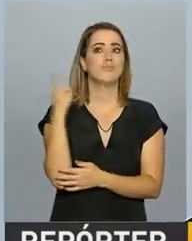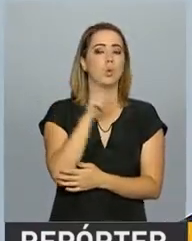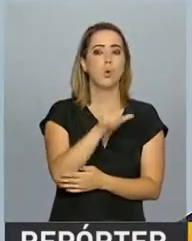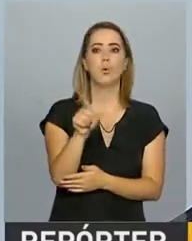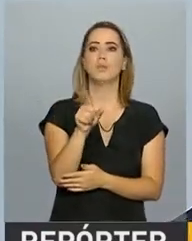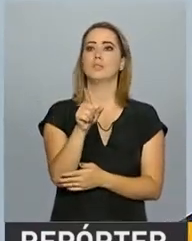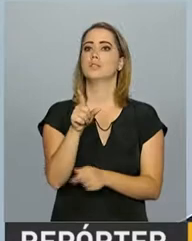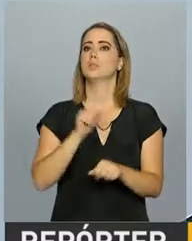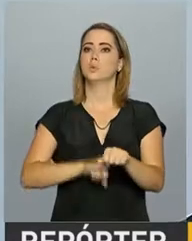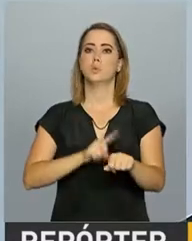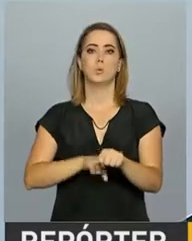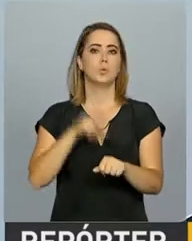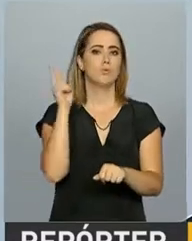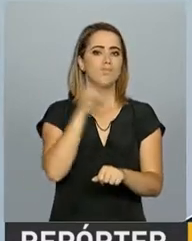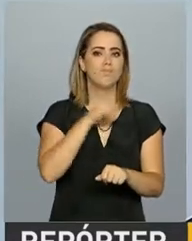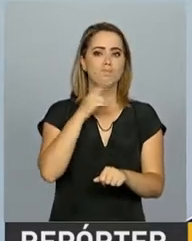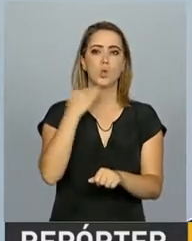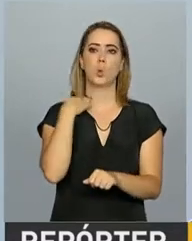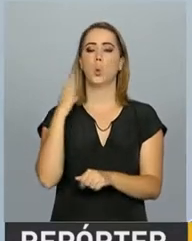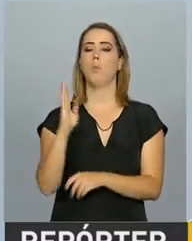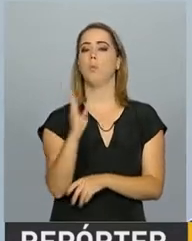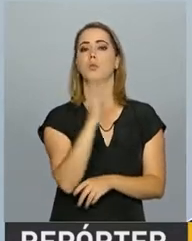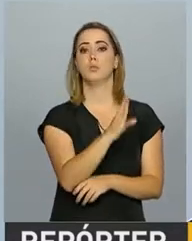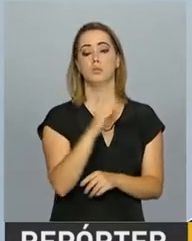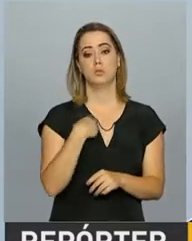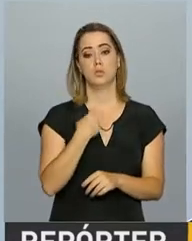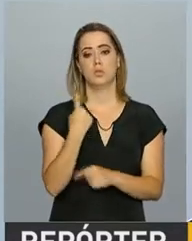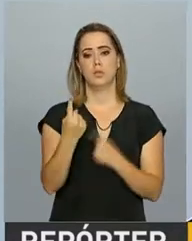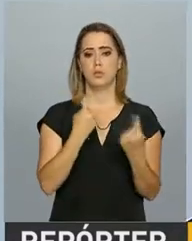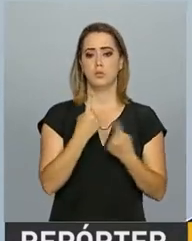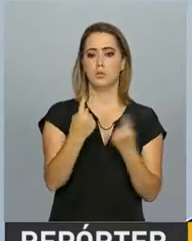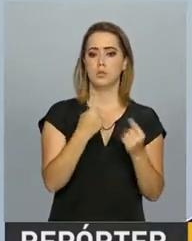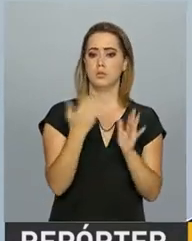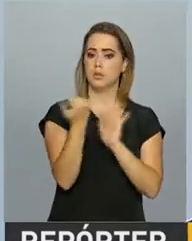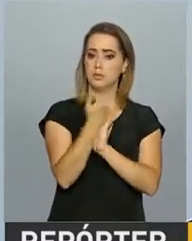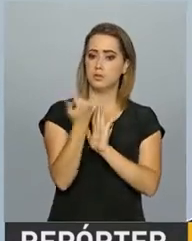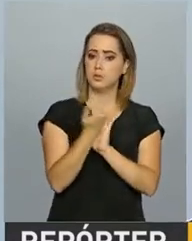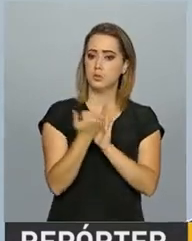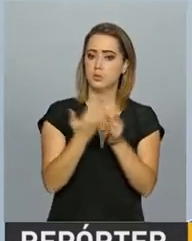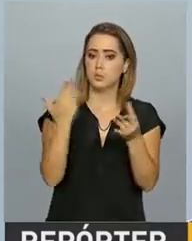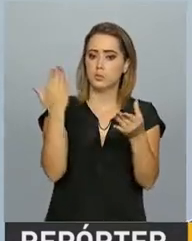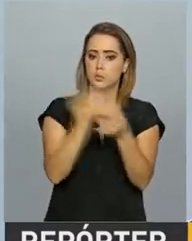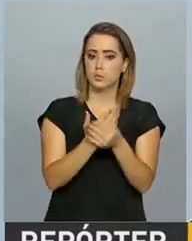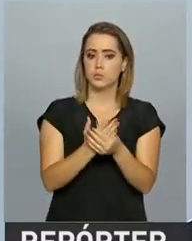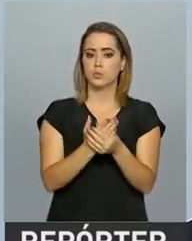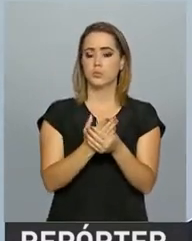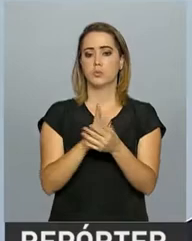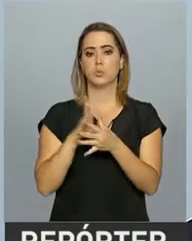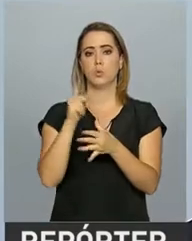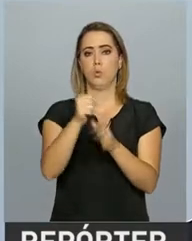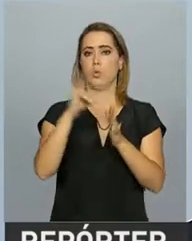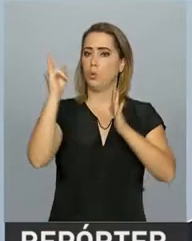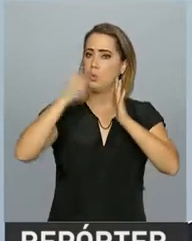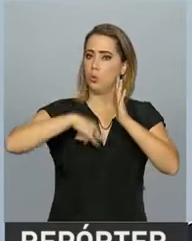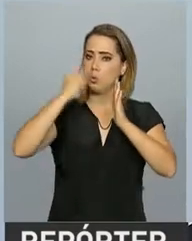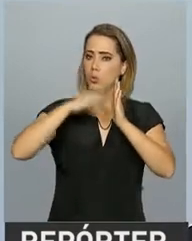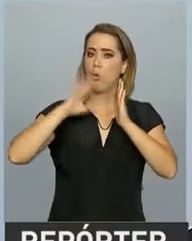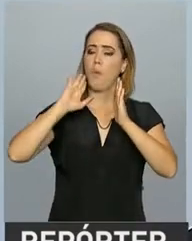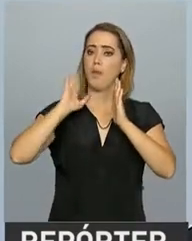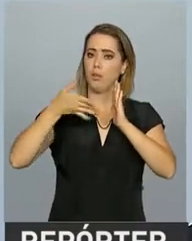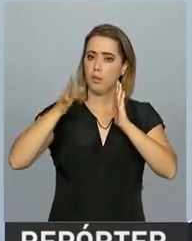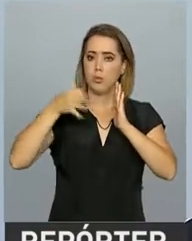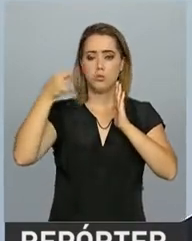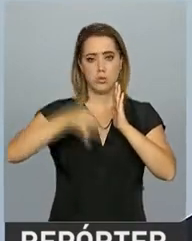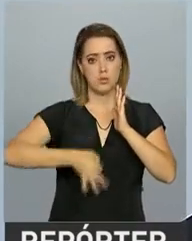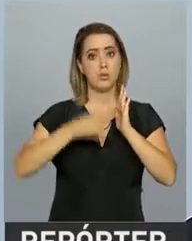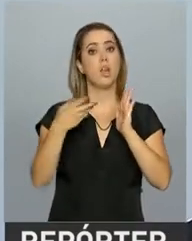de forma que nós estamos estimando que, a partir de agora, cada processo desse que chegar e que chegue com todos os documentos definidos e já com a chancela